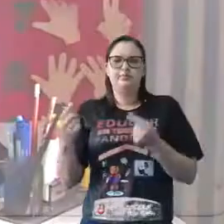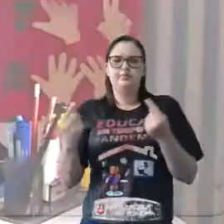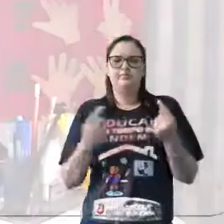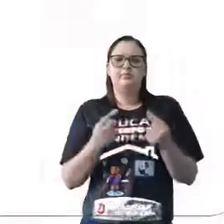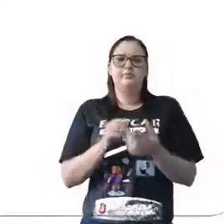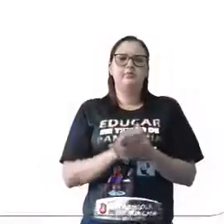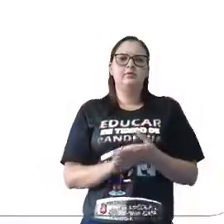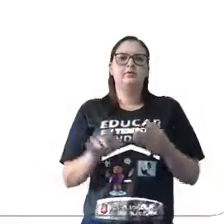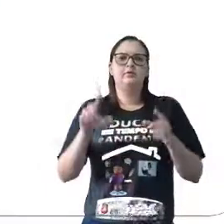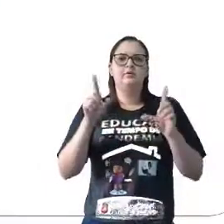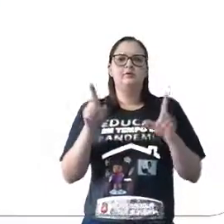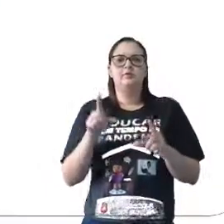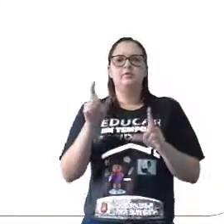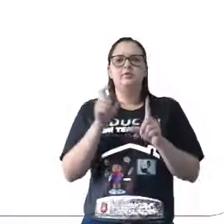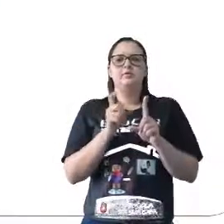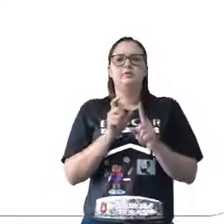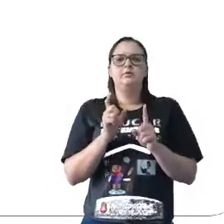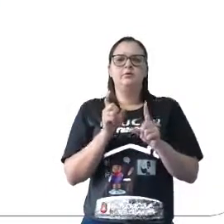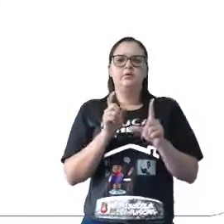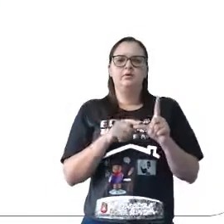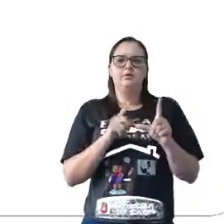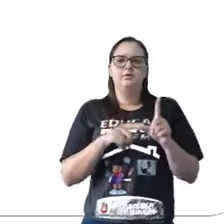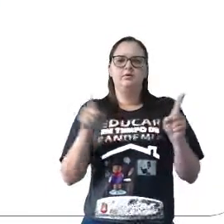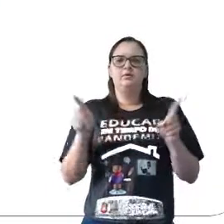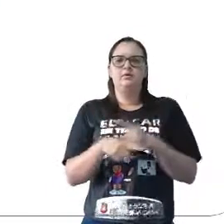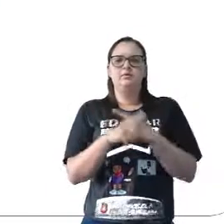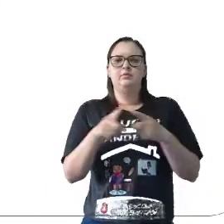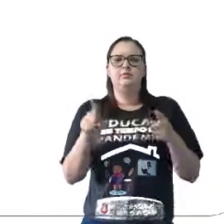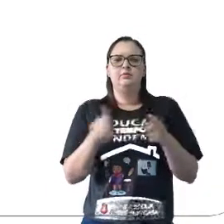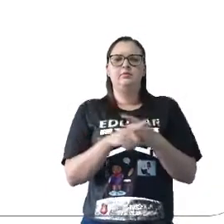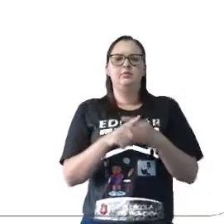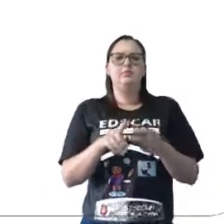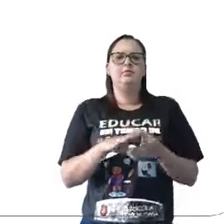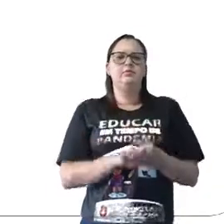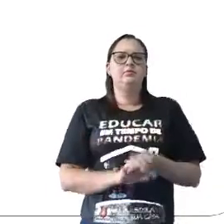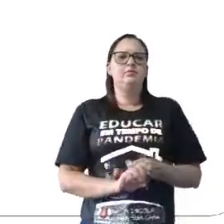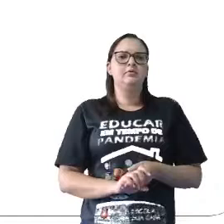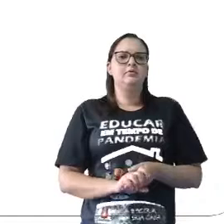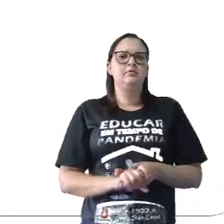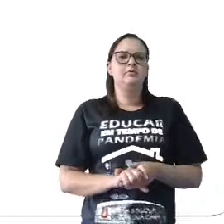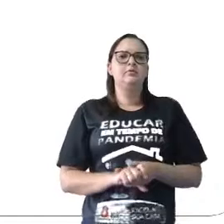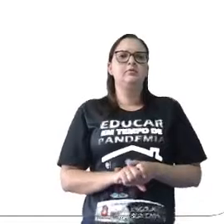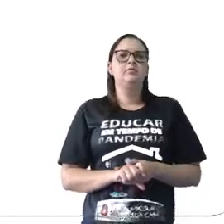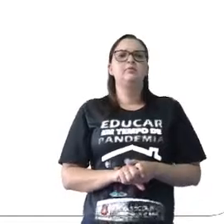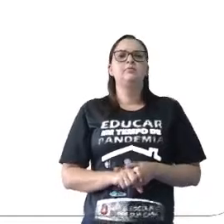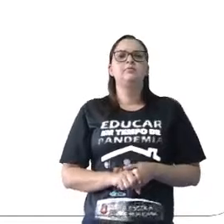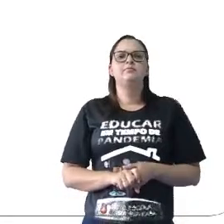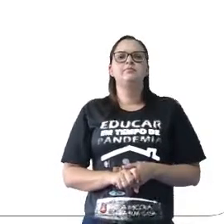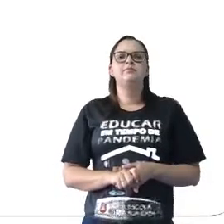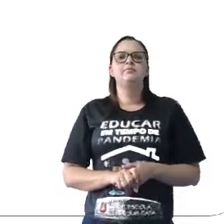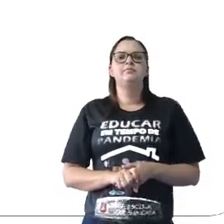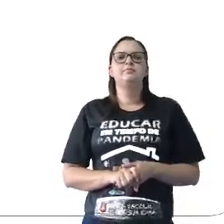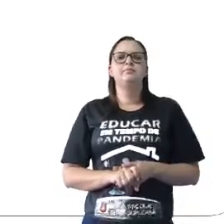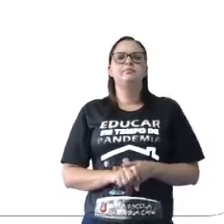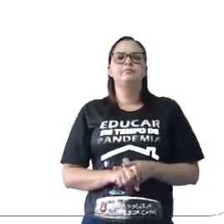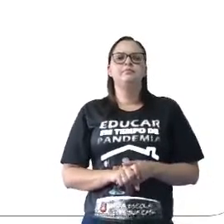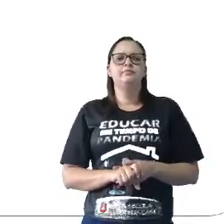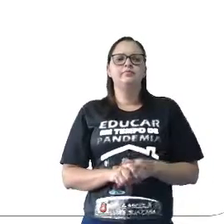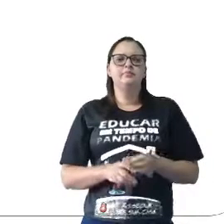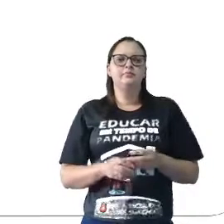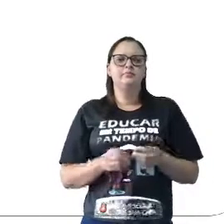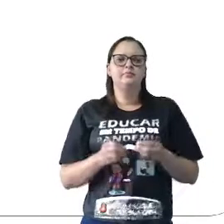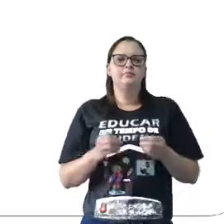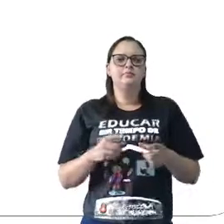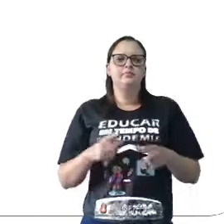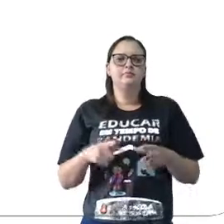letra da música dos Titãs, de uma música dos Titãs. A letra é de Nando Reis, tá? O nome da música é Não Vou Me